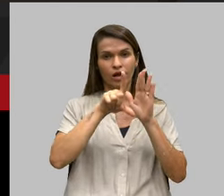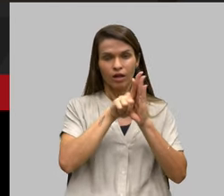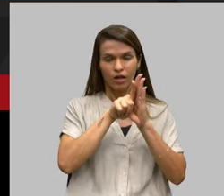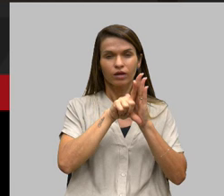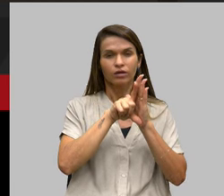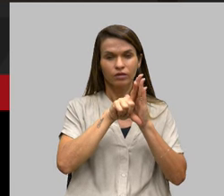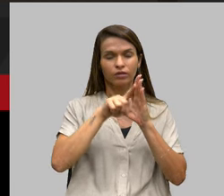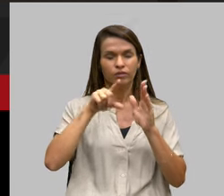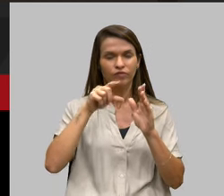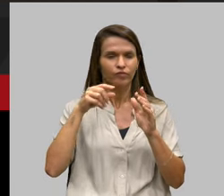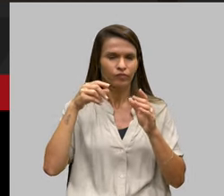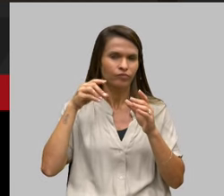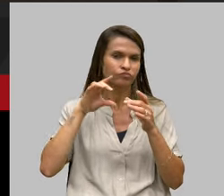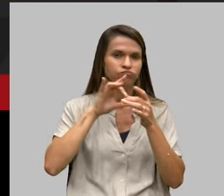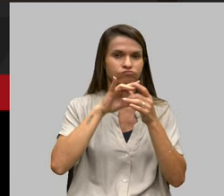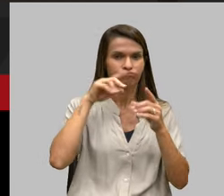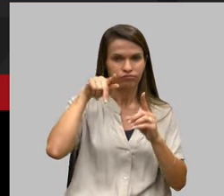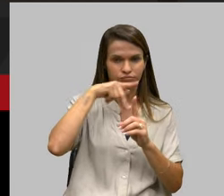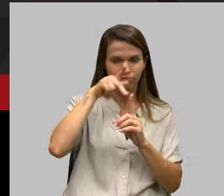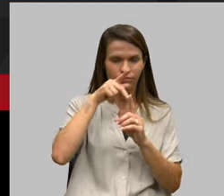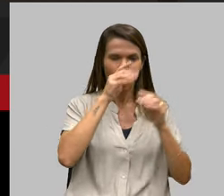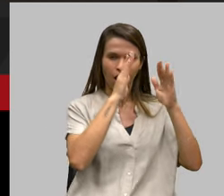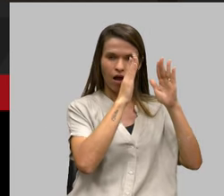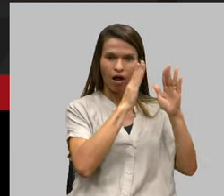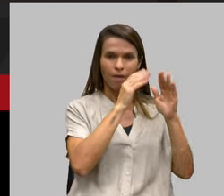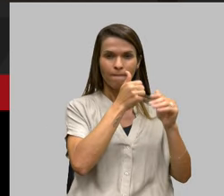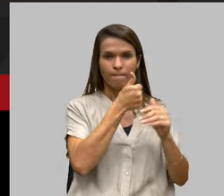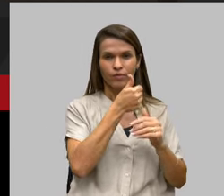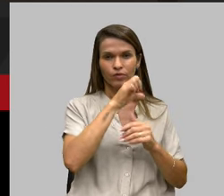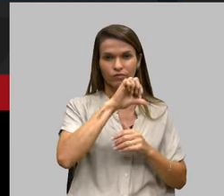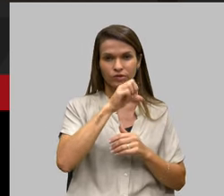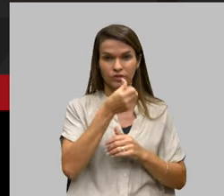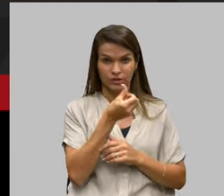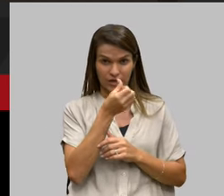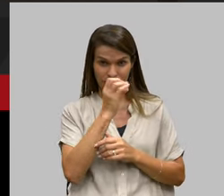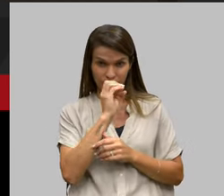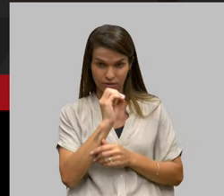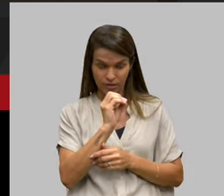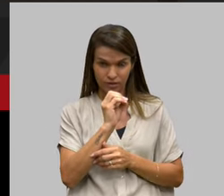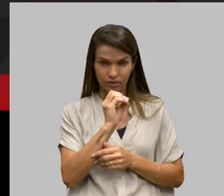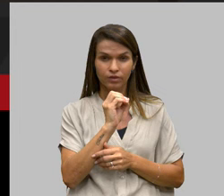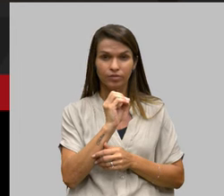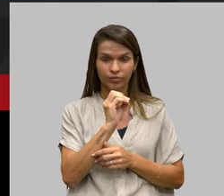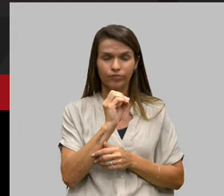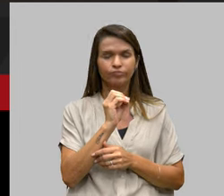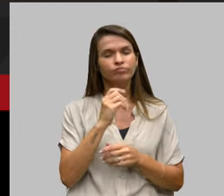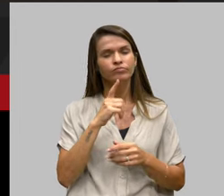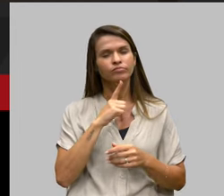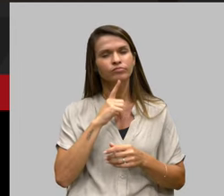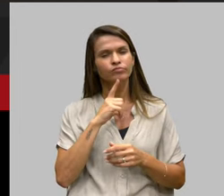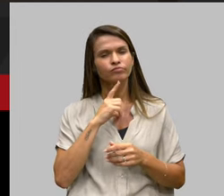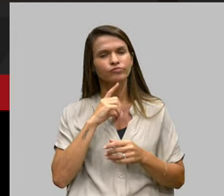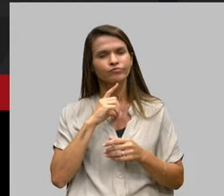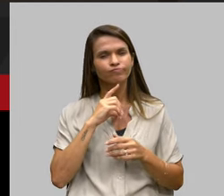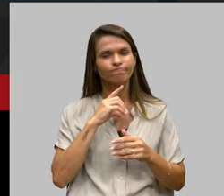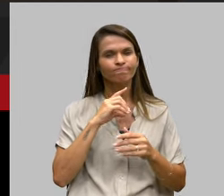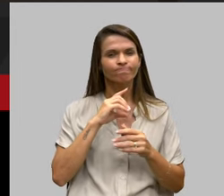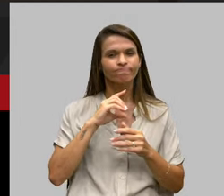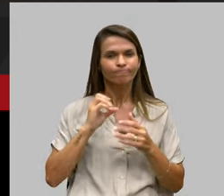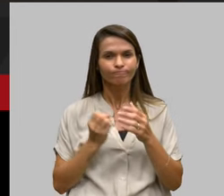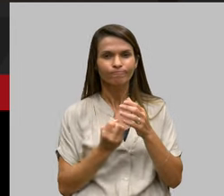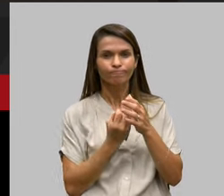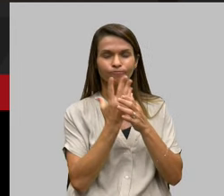veja naquele momento em 1960 eh houve a unificação da